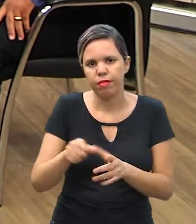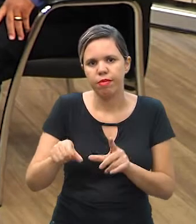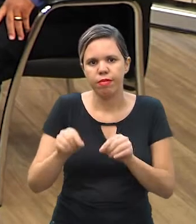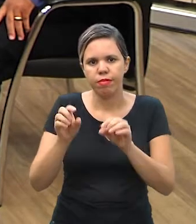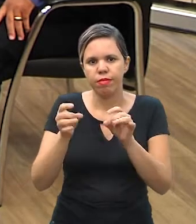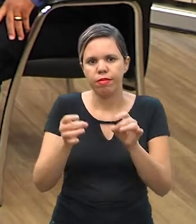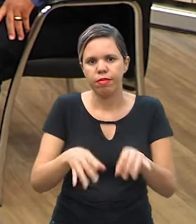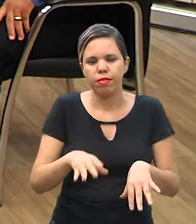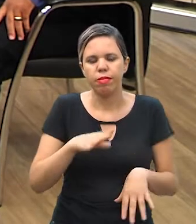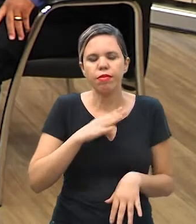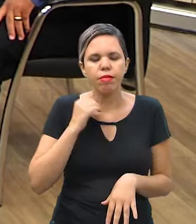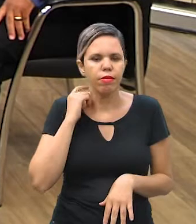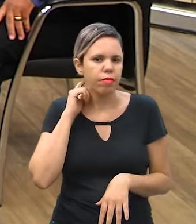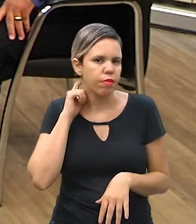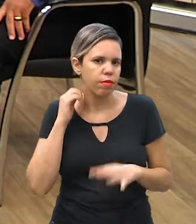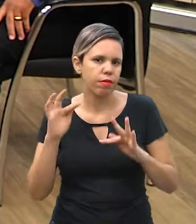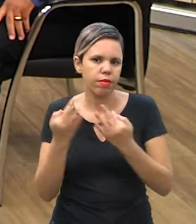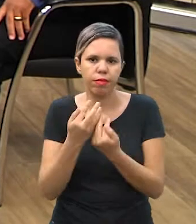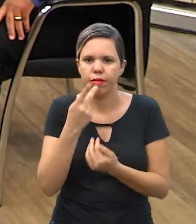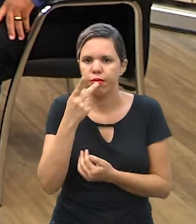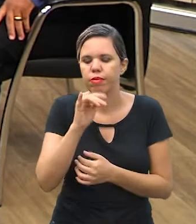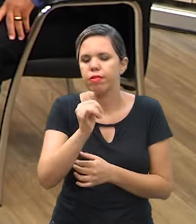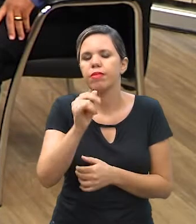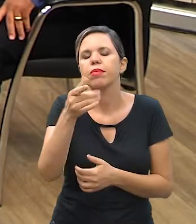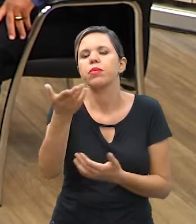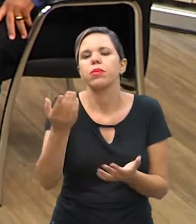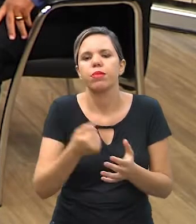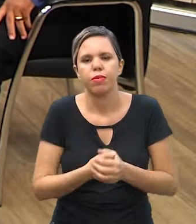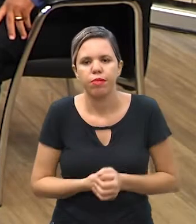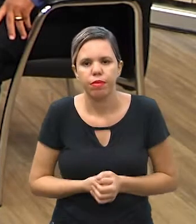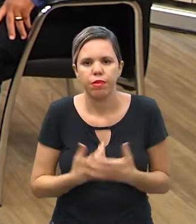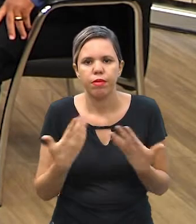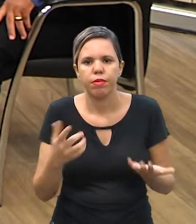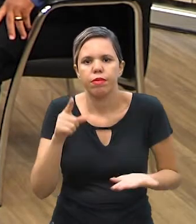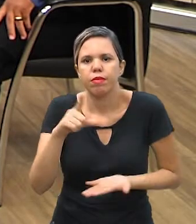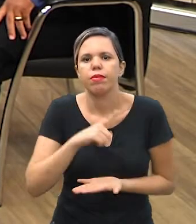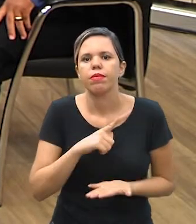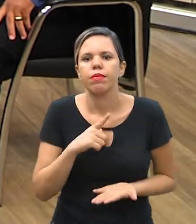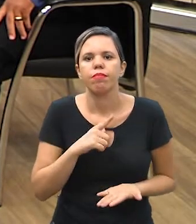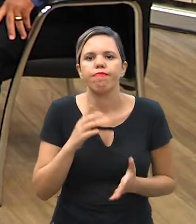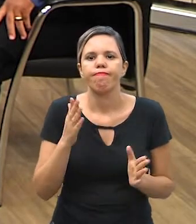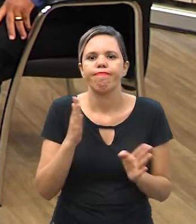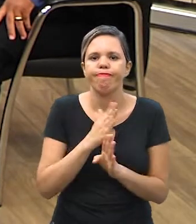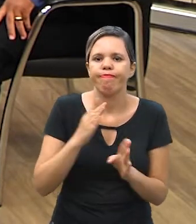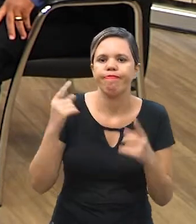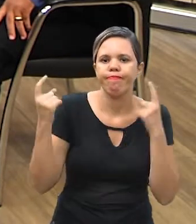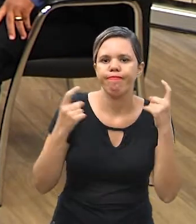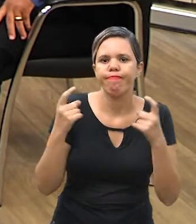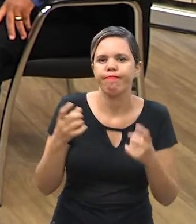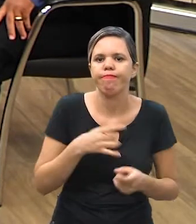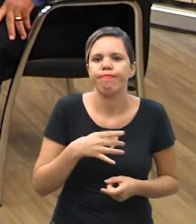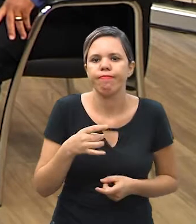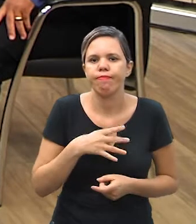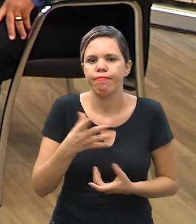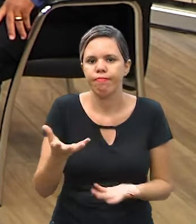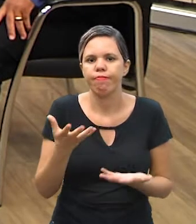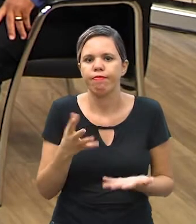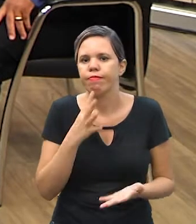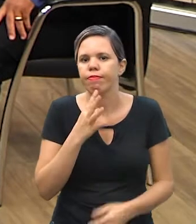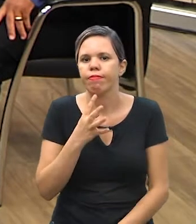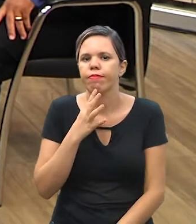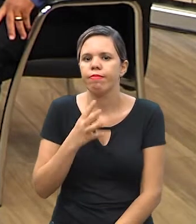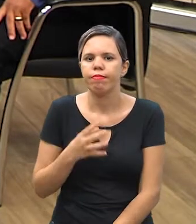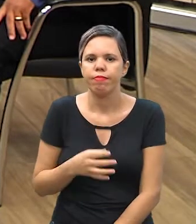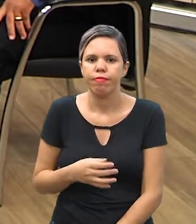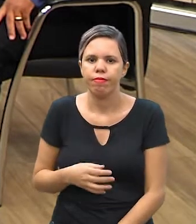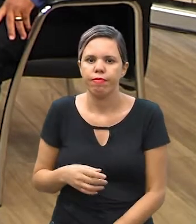sair da cidade, o que os seus pais falaram? E qual que é? Você tinha algum receio, algum medo, ou você queria conhecer?